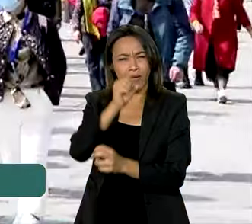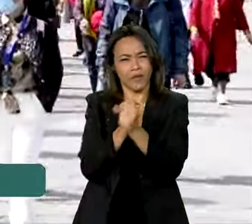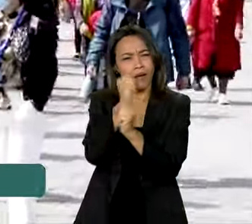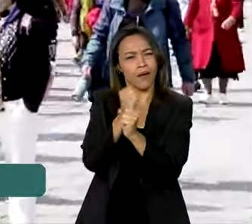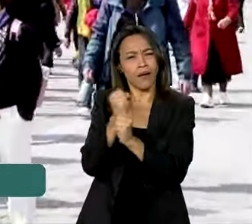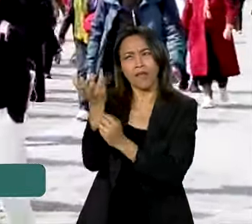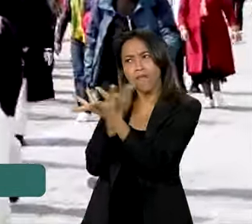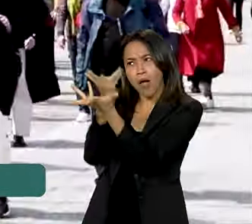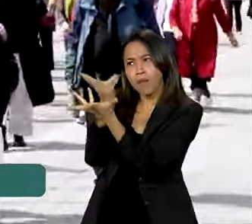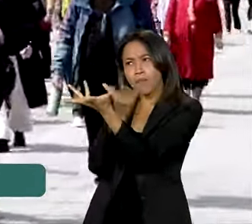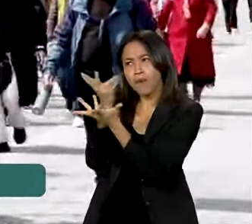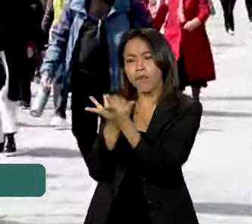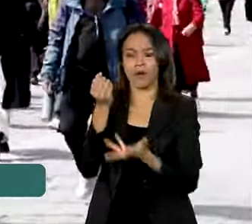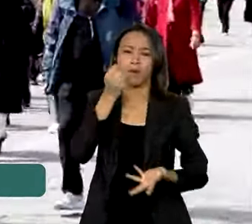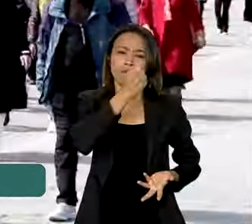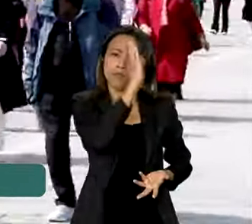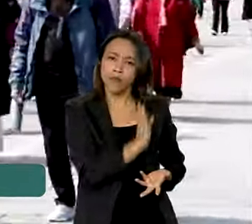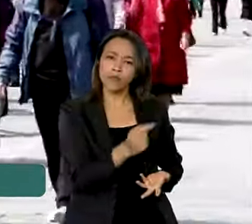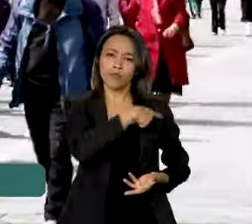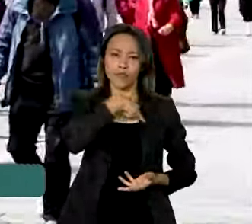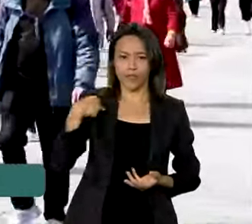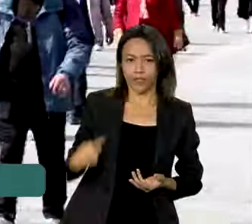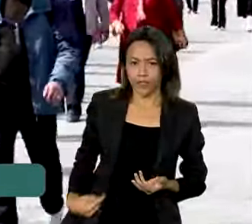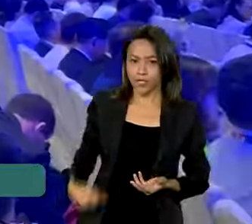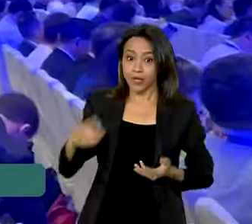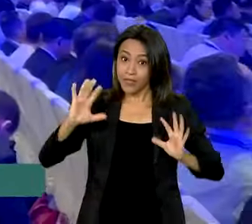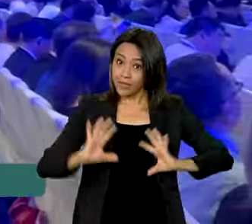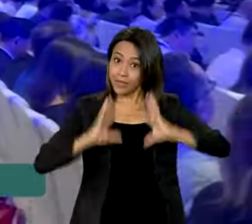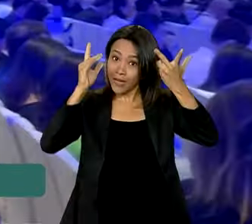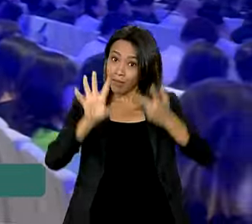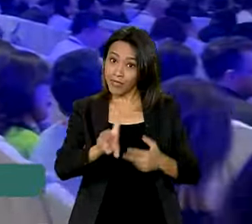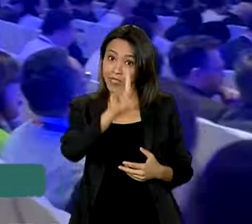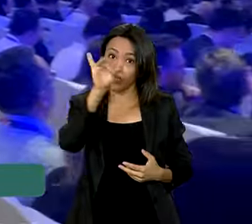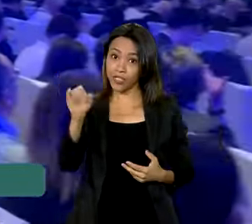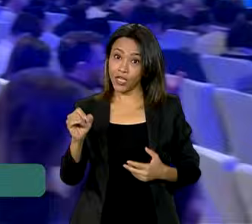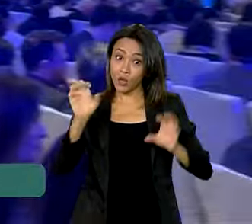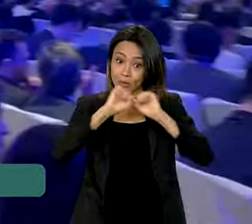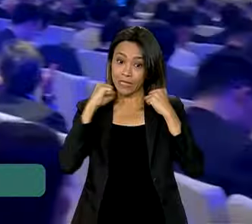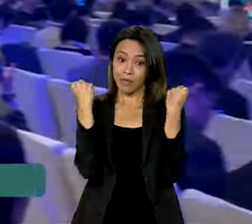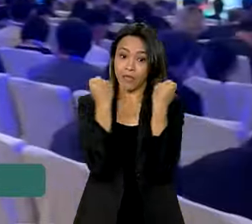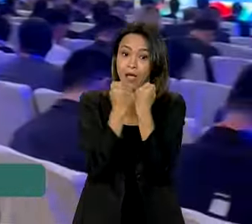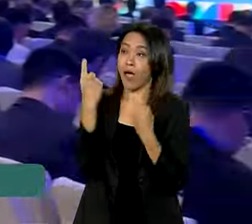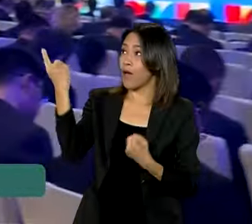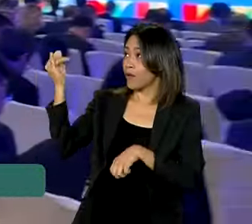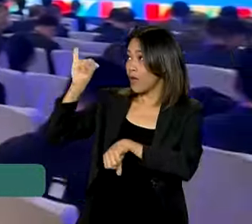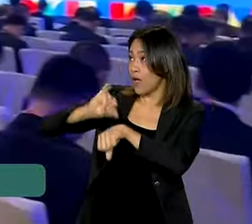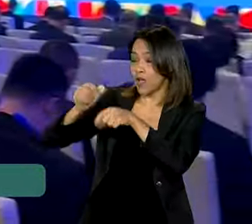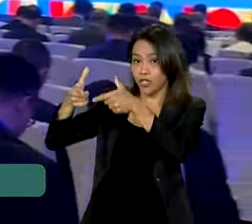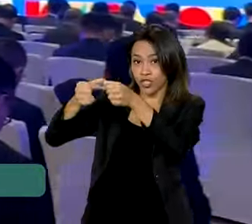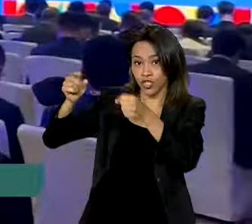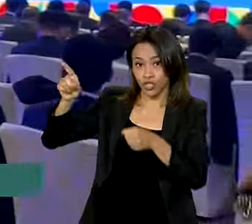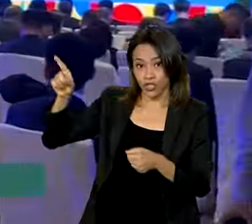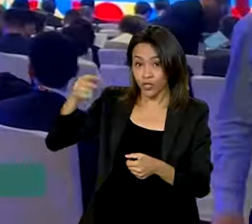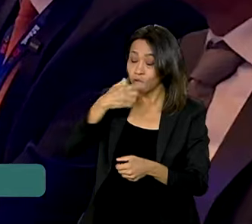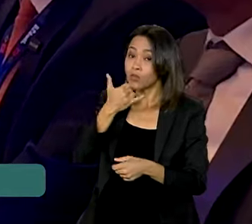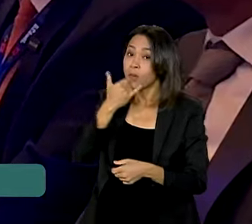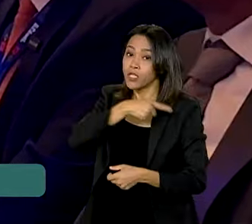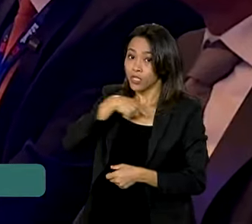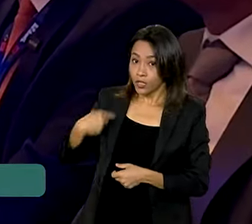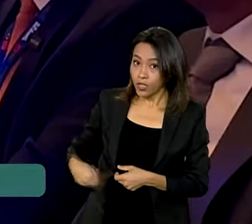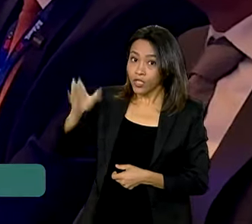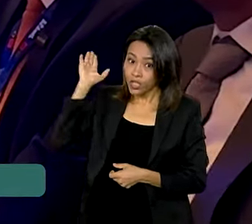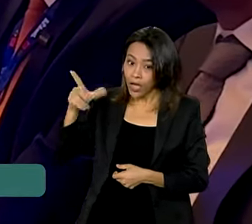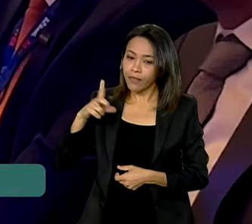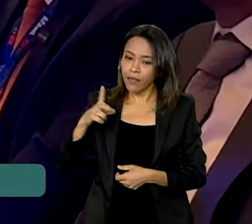diplomáticas entre Brasil e China. Para celebrar a data, um seminário em Pequim reuniu representantes dos dois governos, além